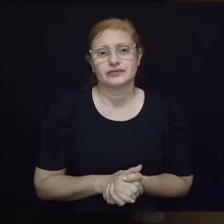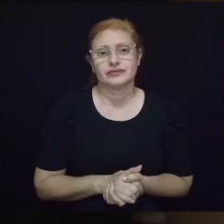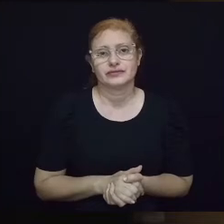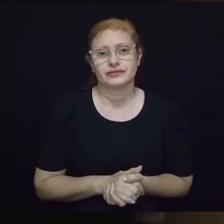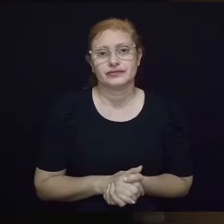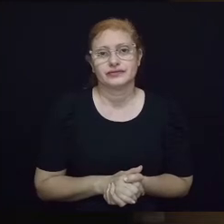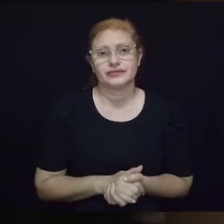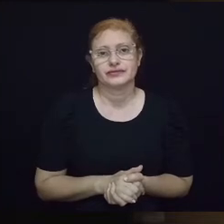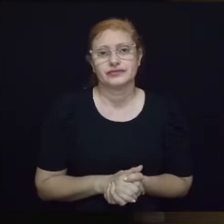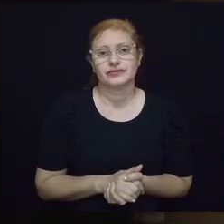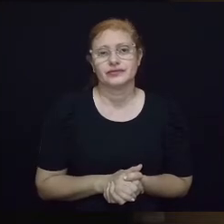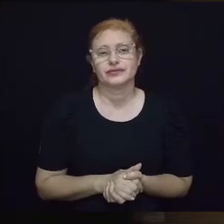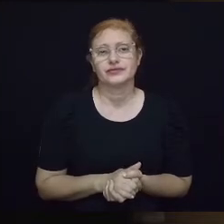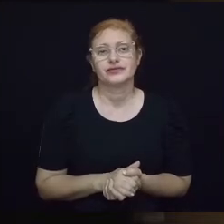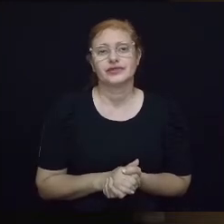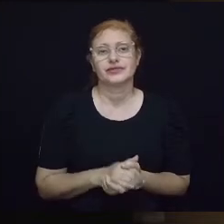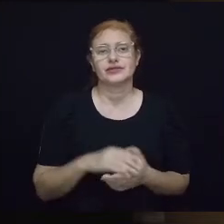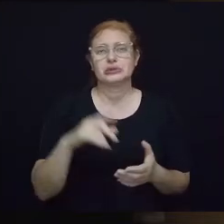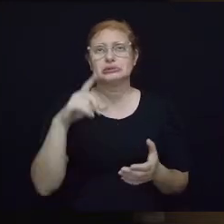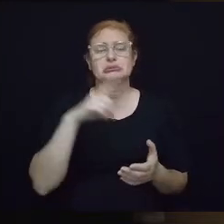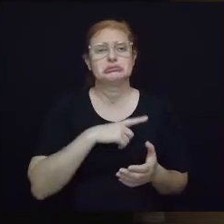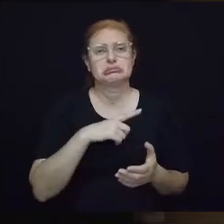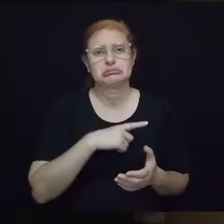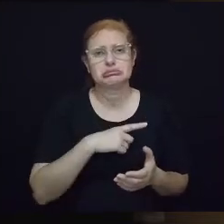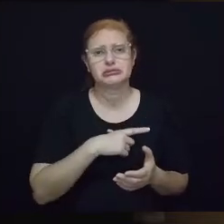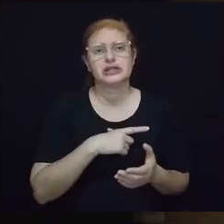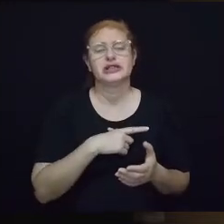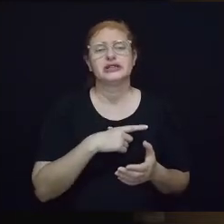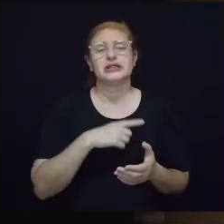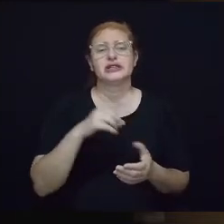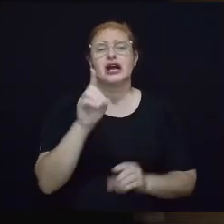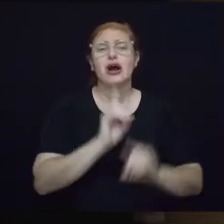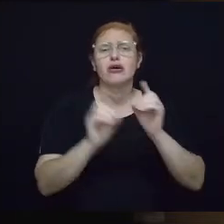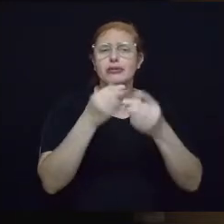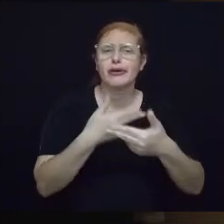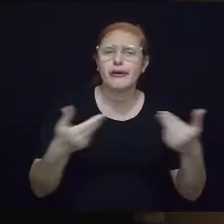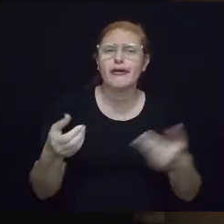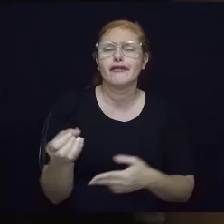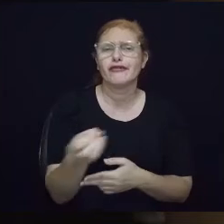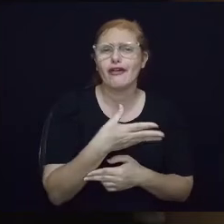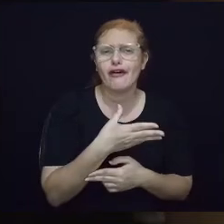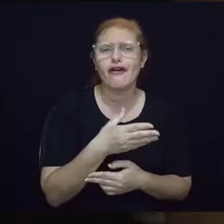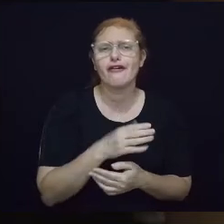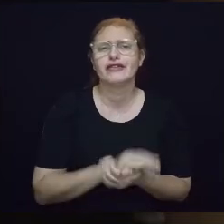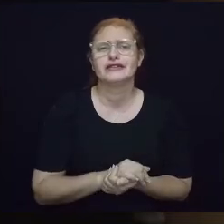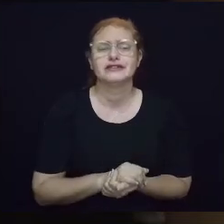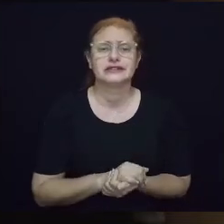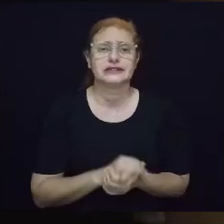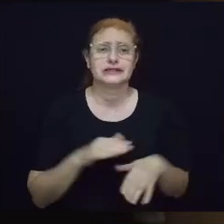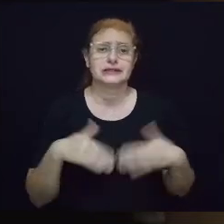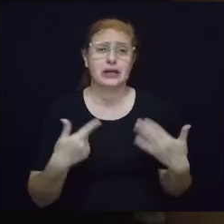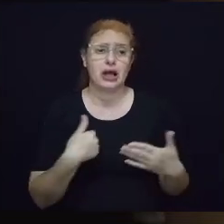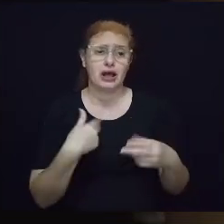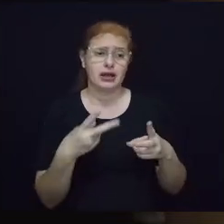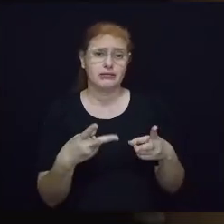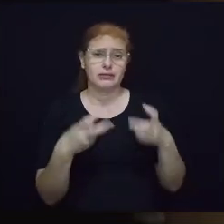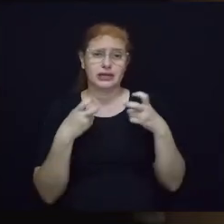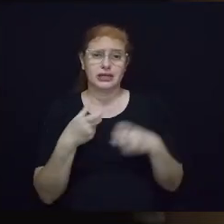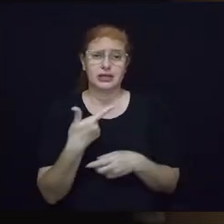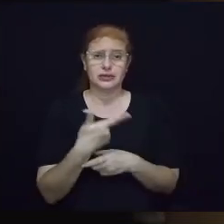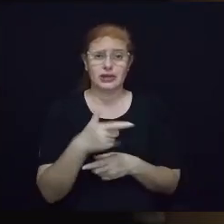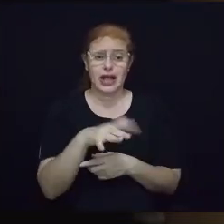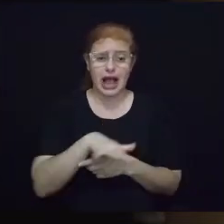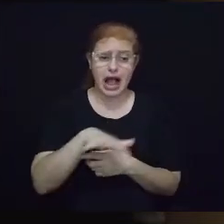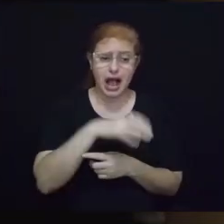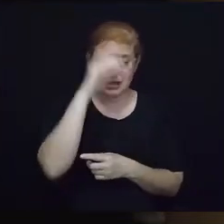ela possibilita um vislumbre de alguma coisa nova. Então, é meio que assim que eu percebo essas duas